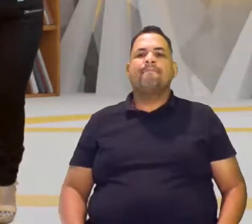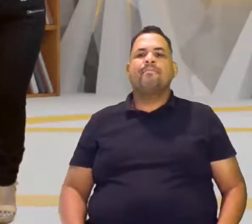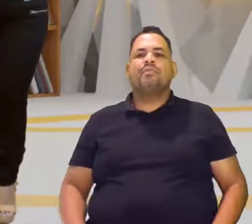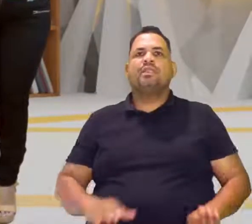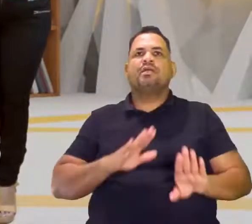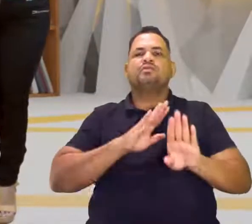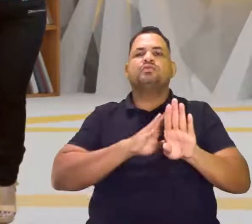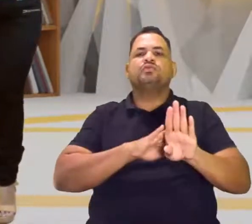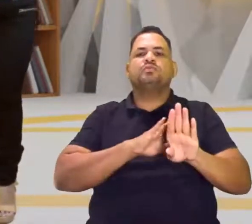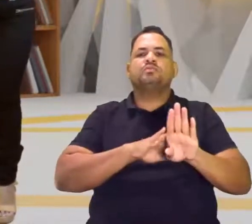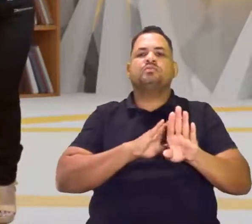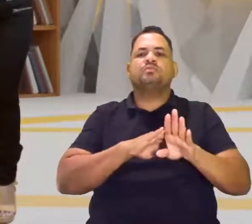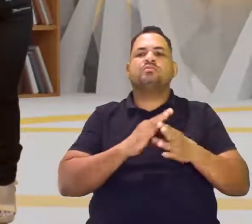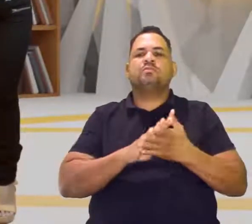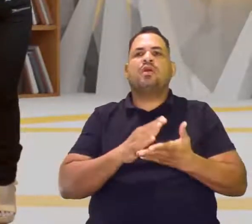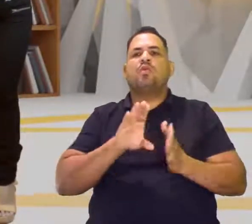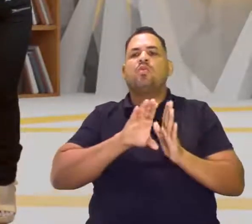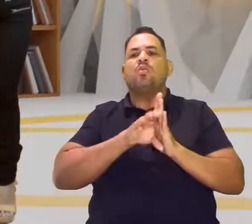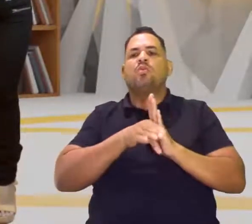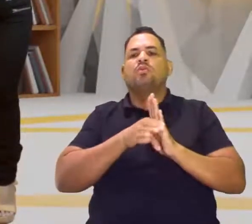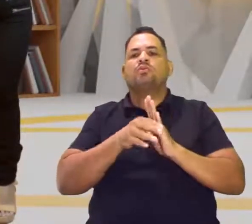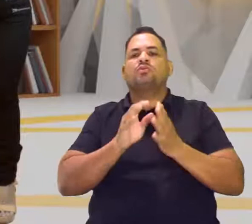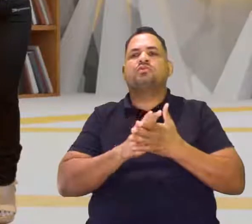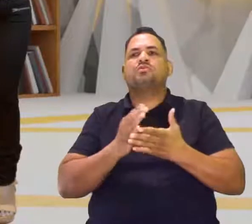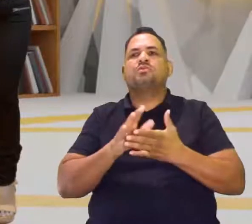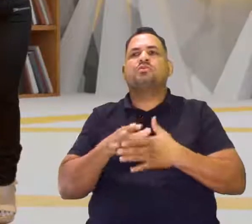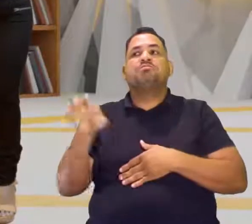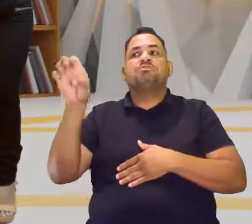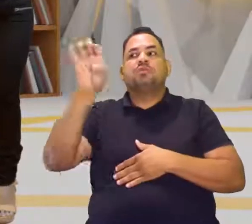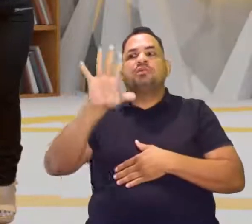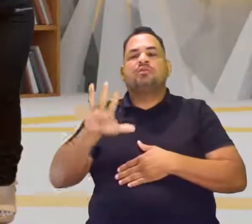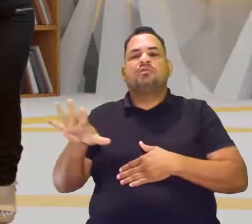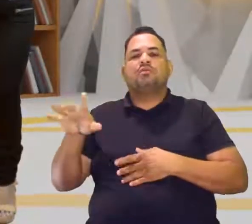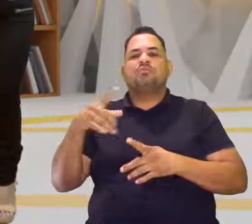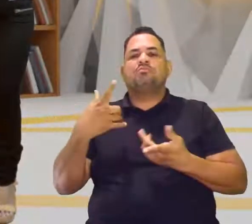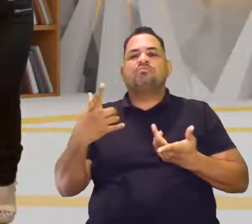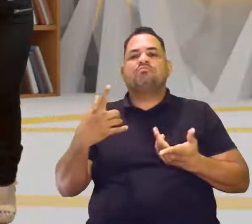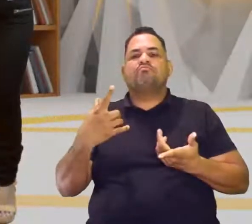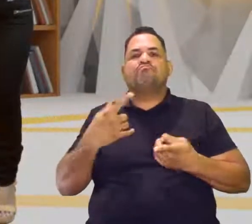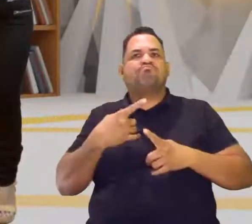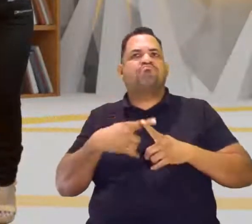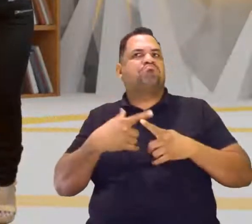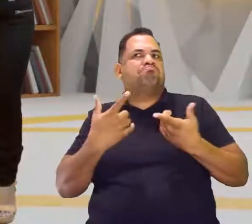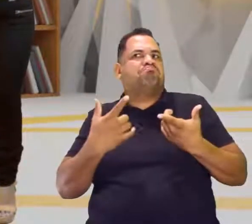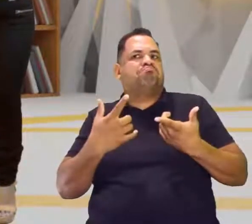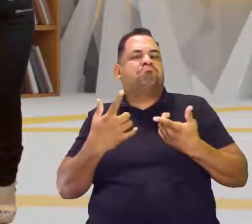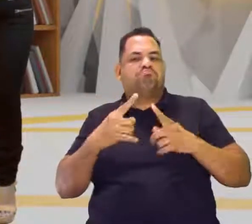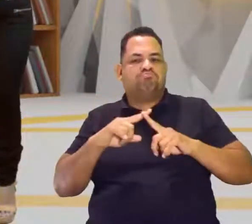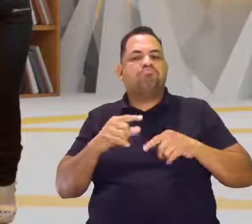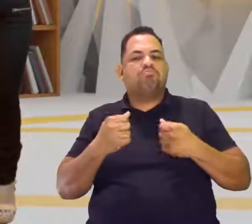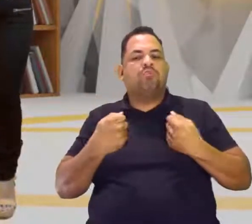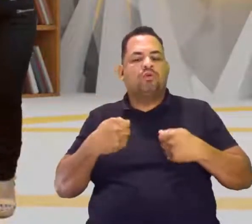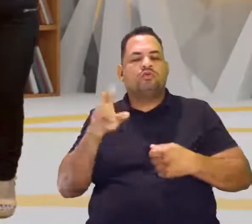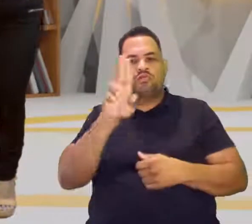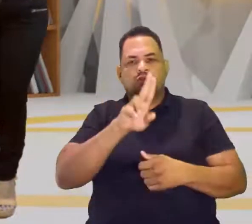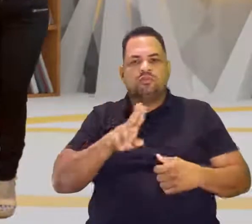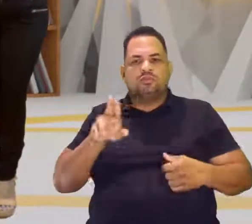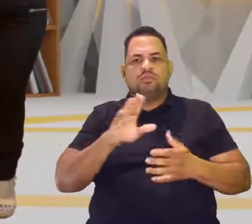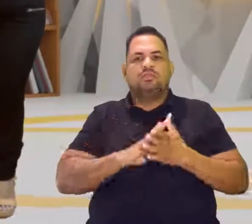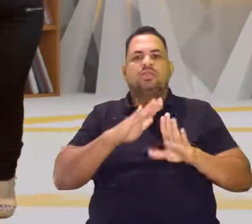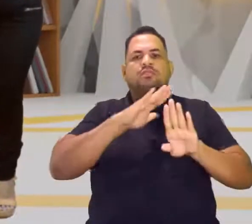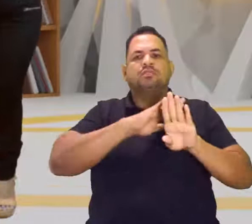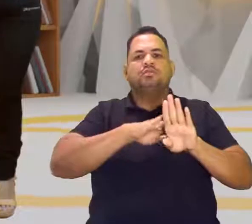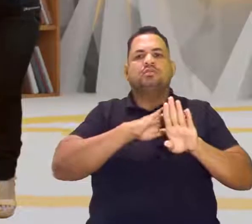subjetividade é um conceito europeu Mas é porque quer um conceito europeu que eu não posso utilizar a